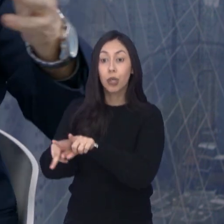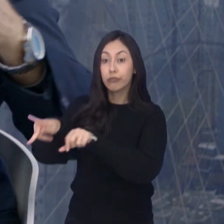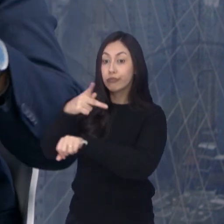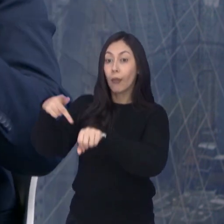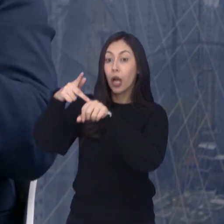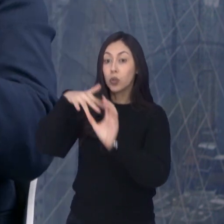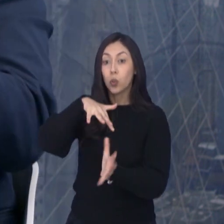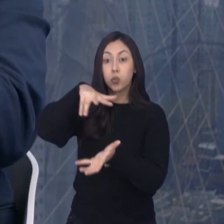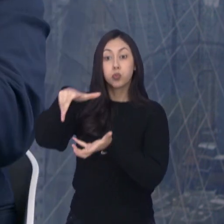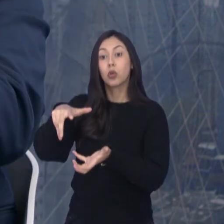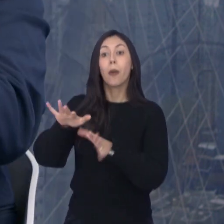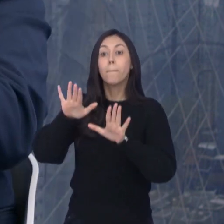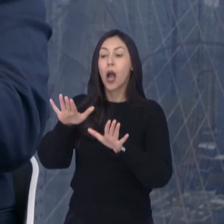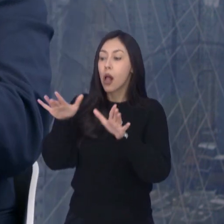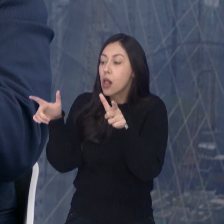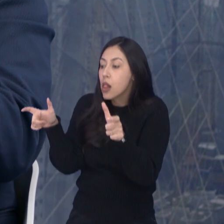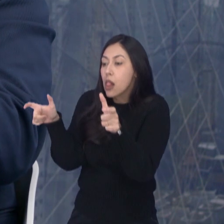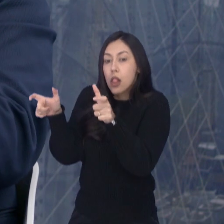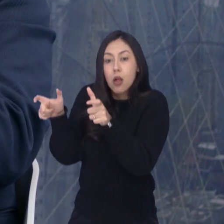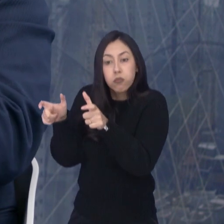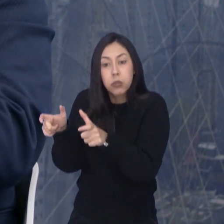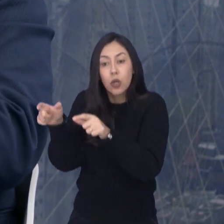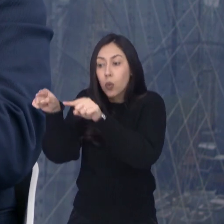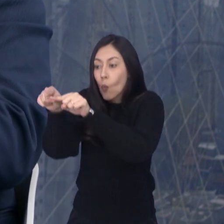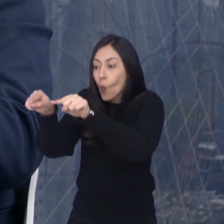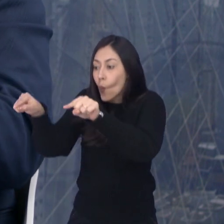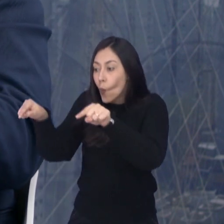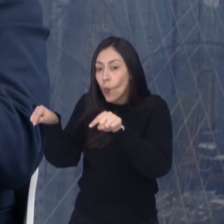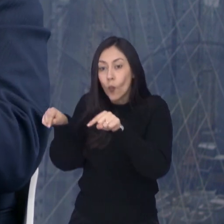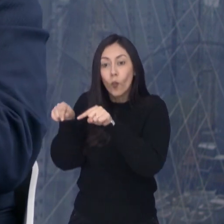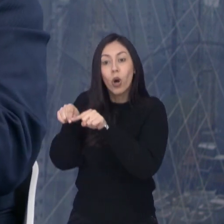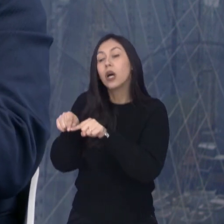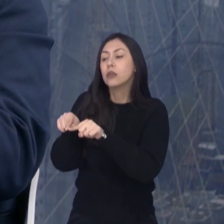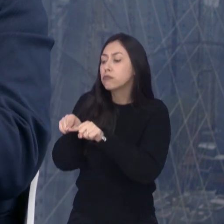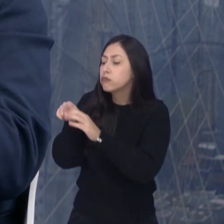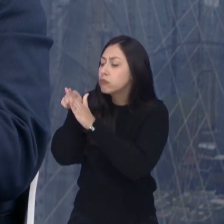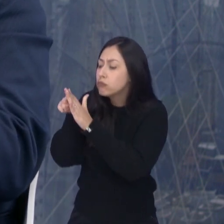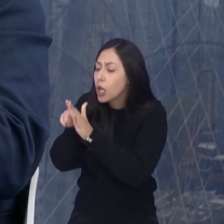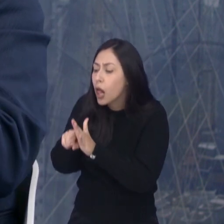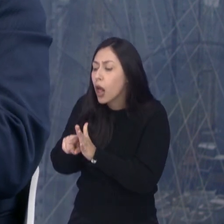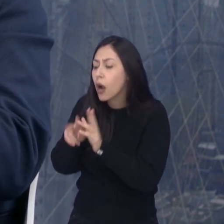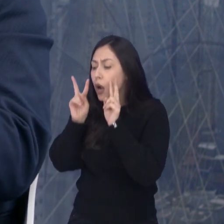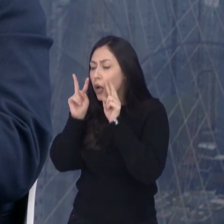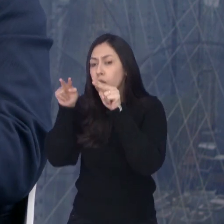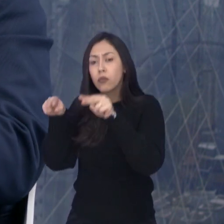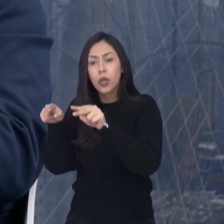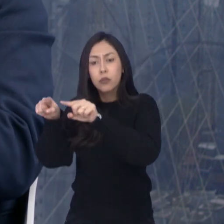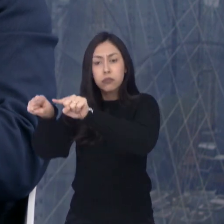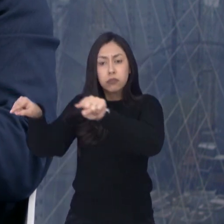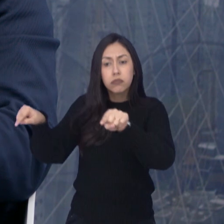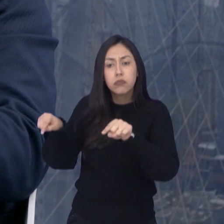todo. O recorte é que você coloca nos limites de uma determinada região e você analisa os fatores, os agentes que ali